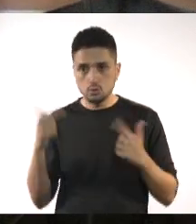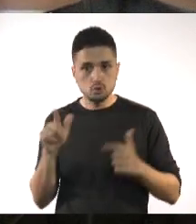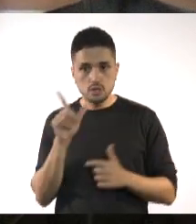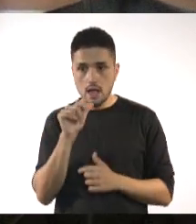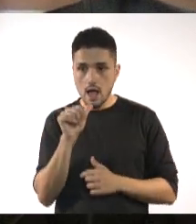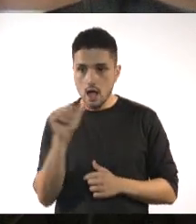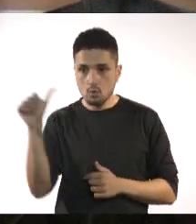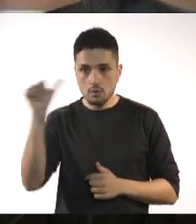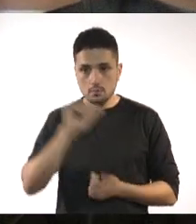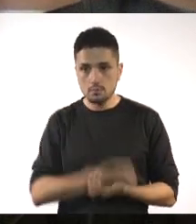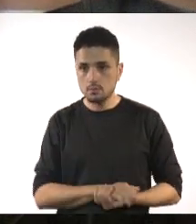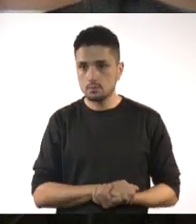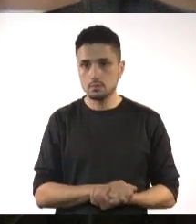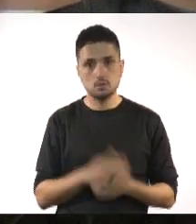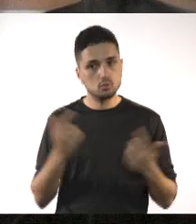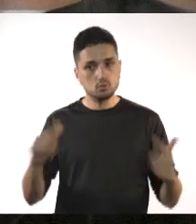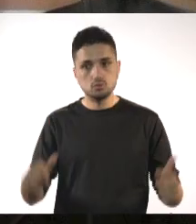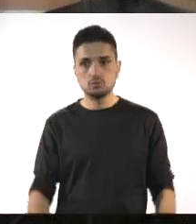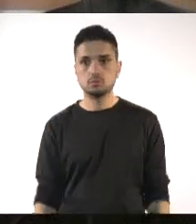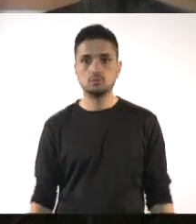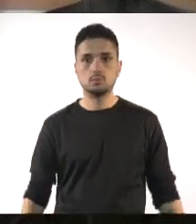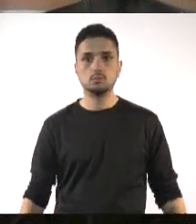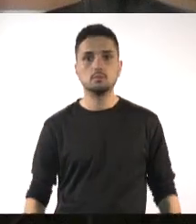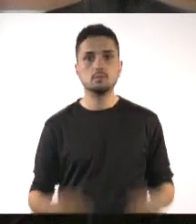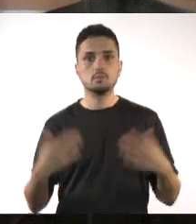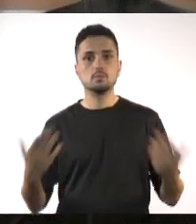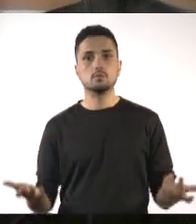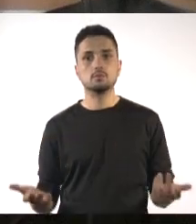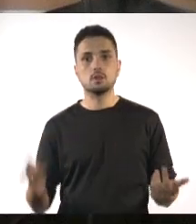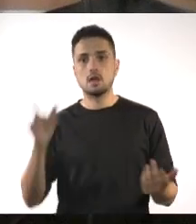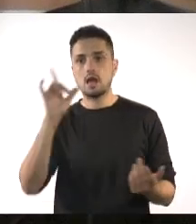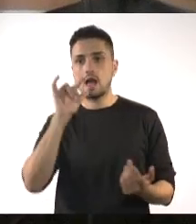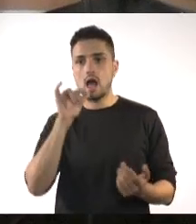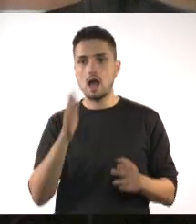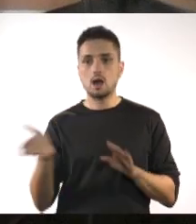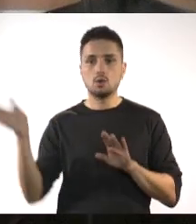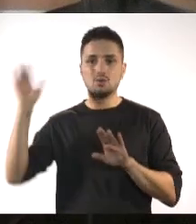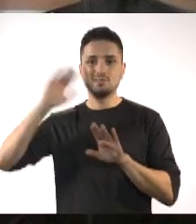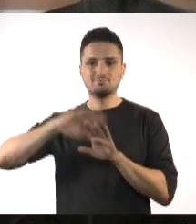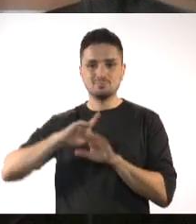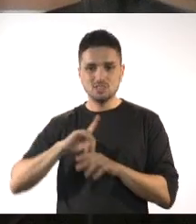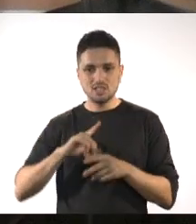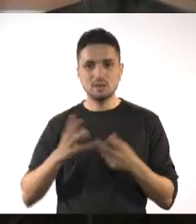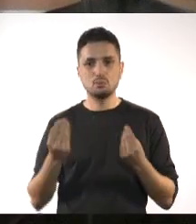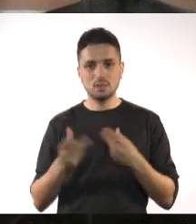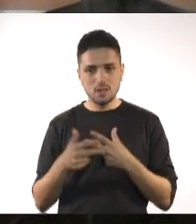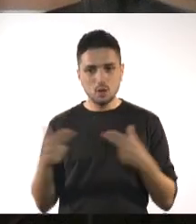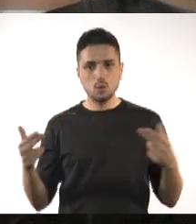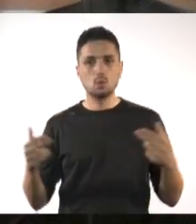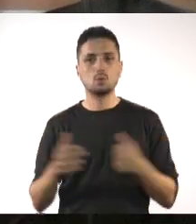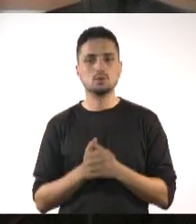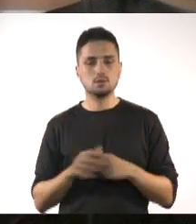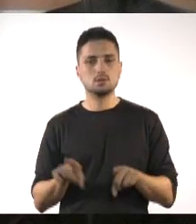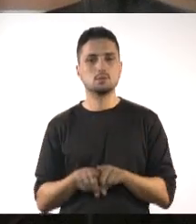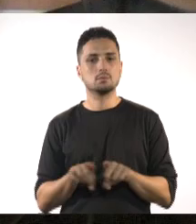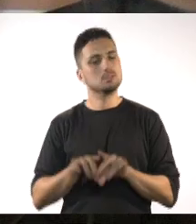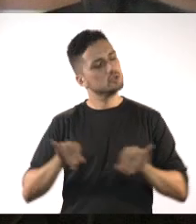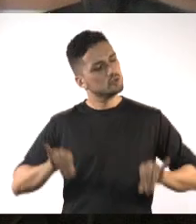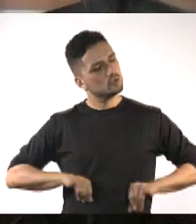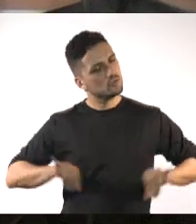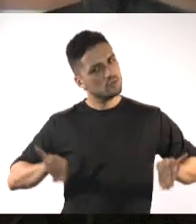beber. Então, assim, por trás dessa água tinha outras coisas mais, né? Pessoas